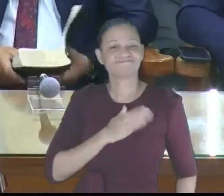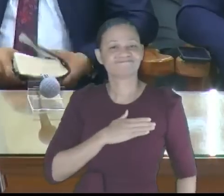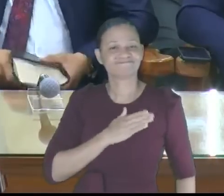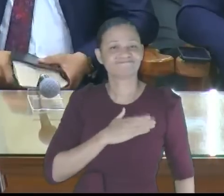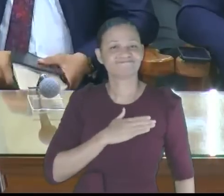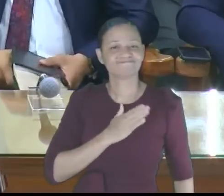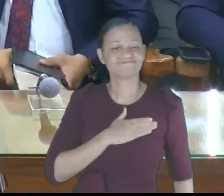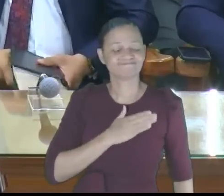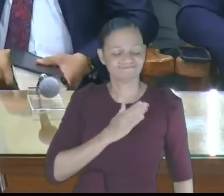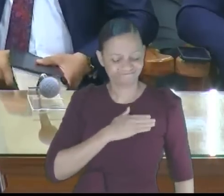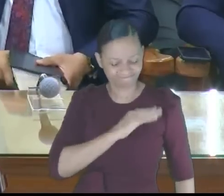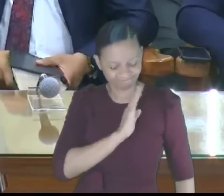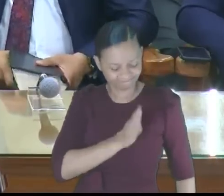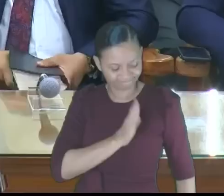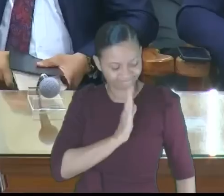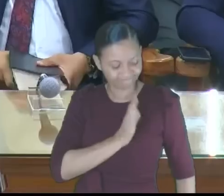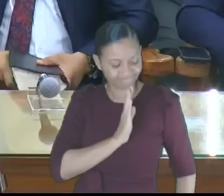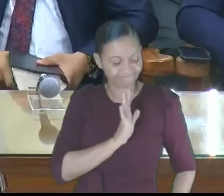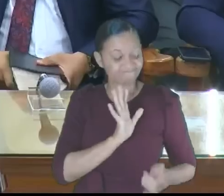no coração de Jesus.